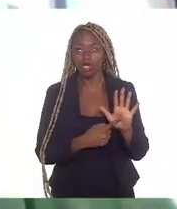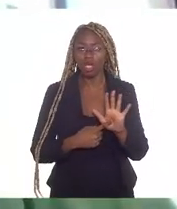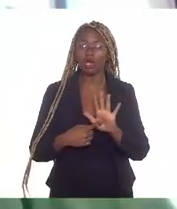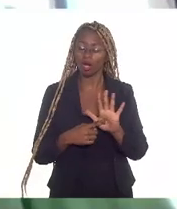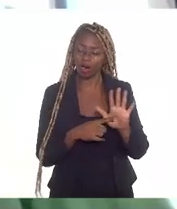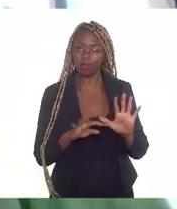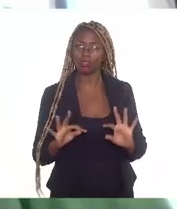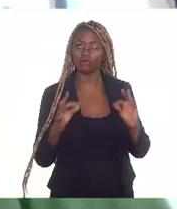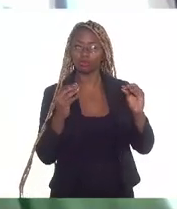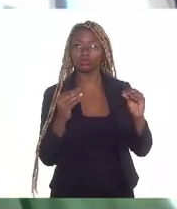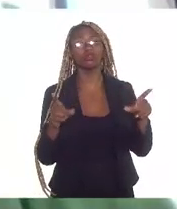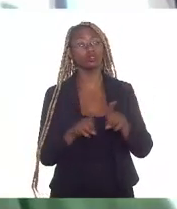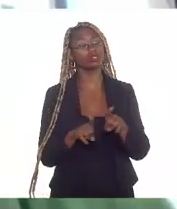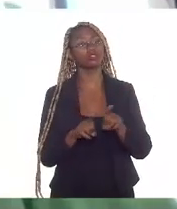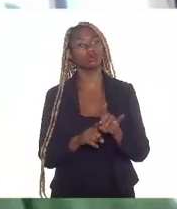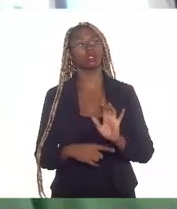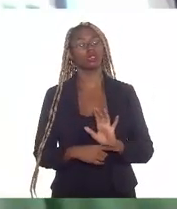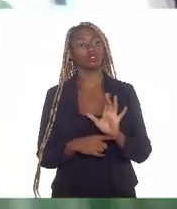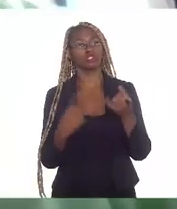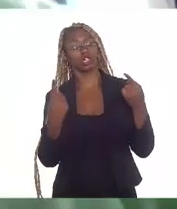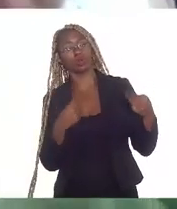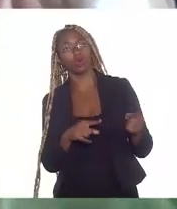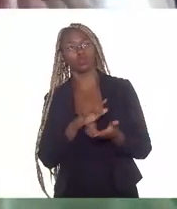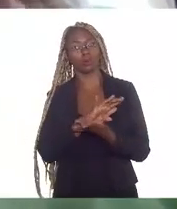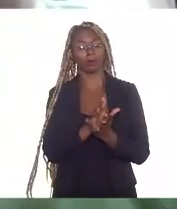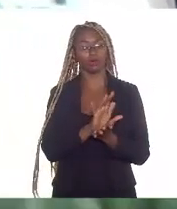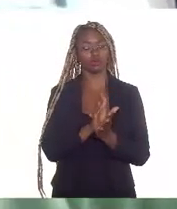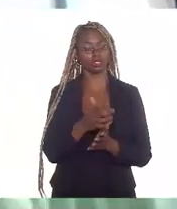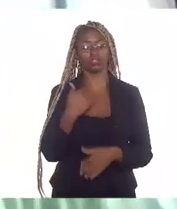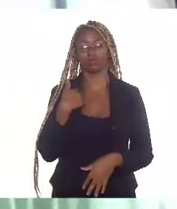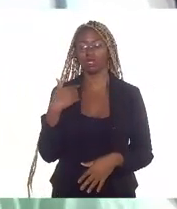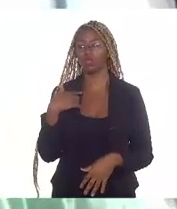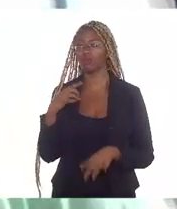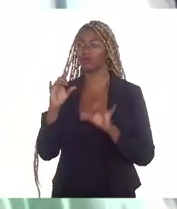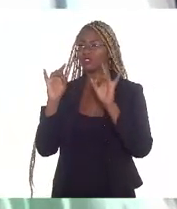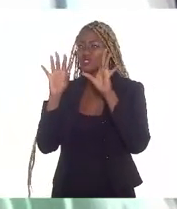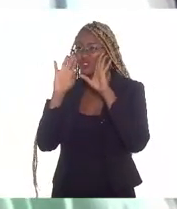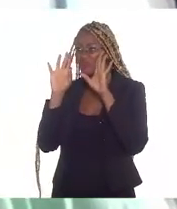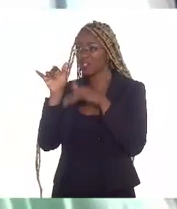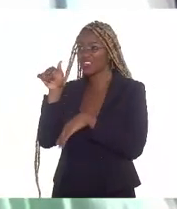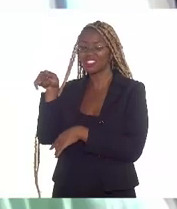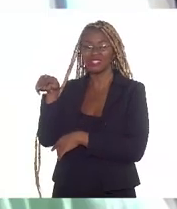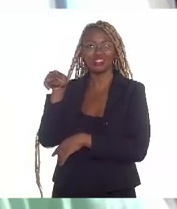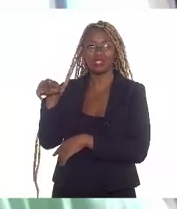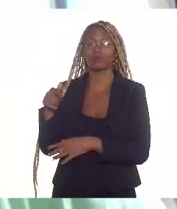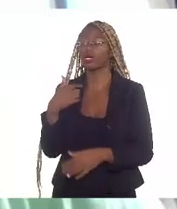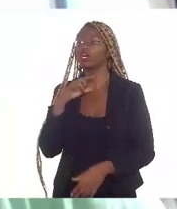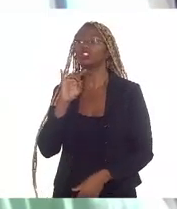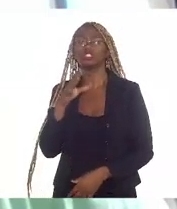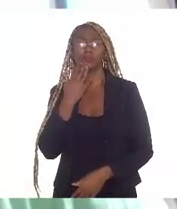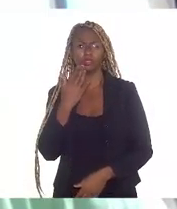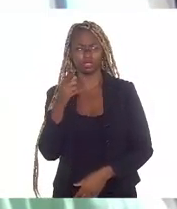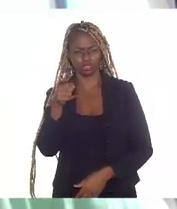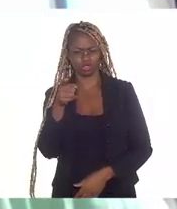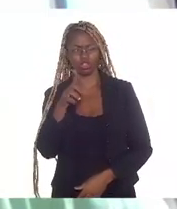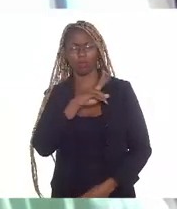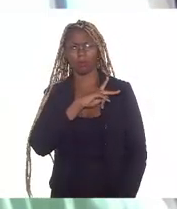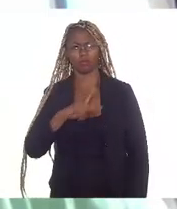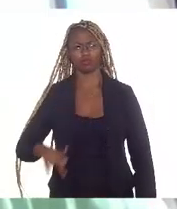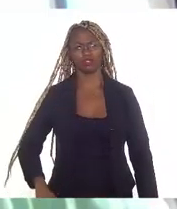ajuda a combater o preconceito, né? Mas a minha questão era mais específica, Márcio Pacheco. Eu pedi para Vossa Excelência, presidente